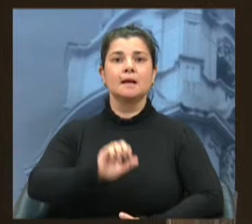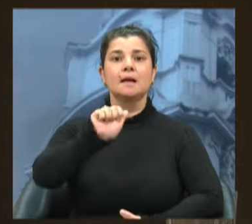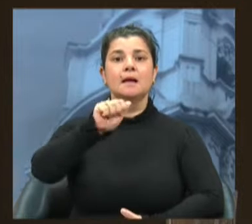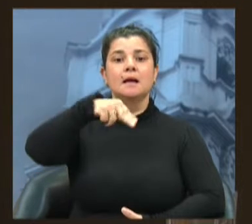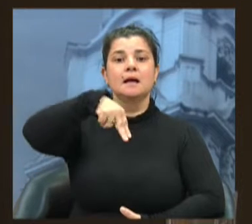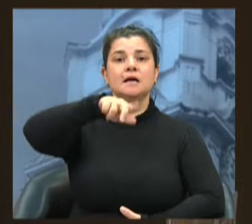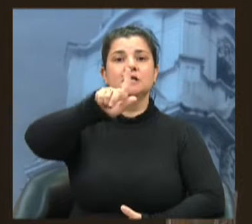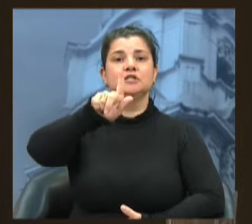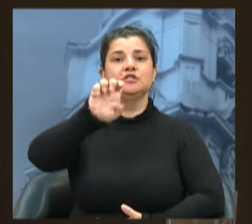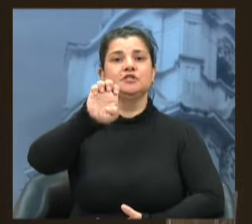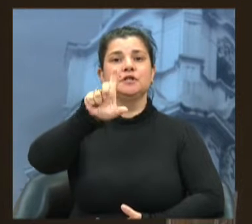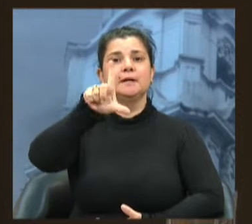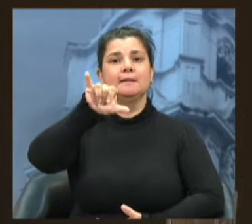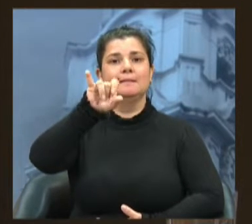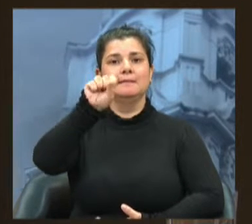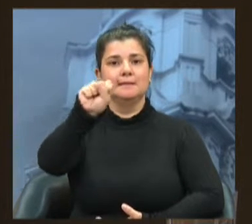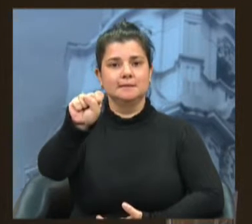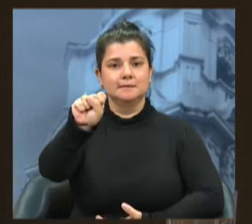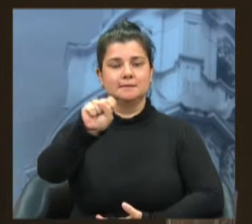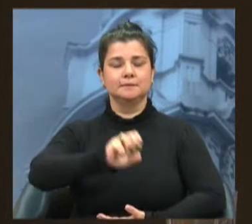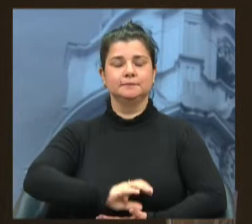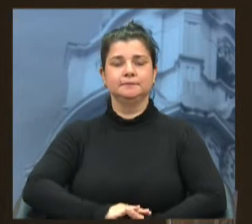Angelis Maria de Souza.